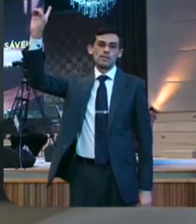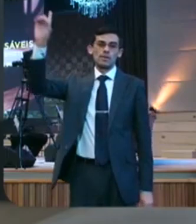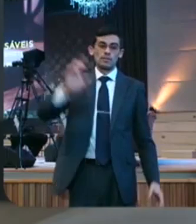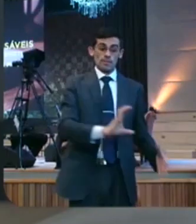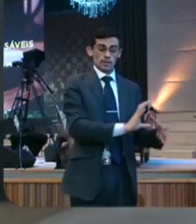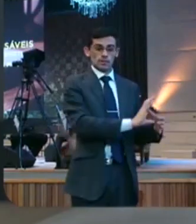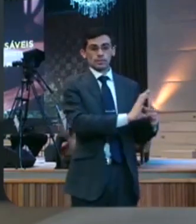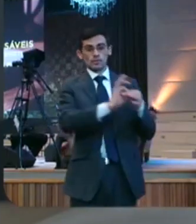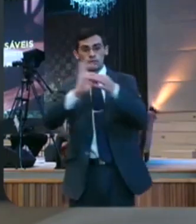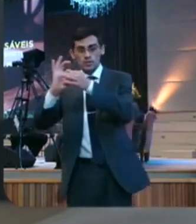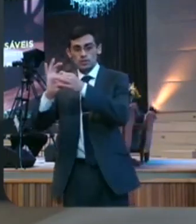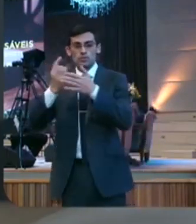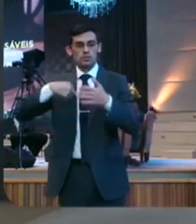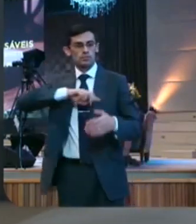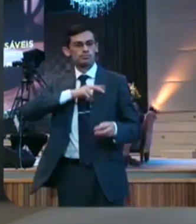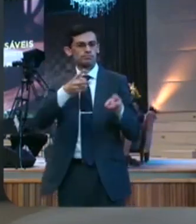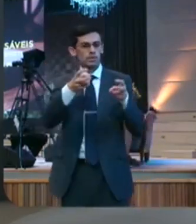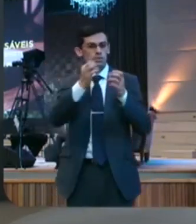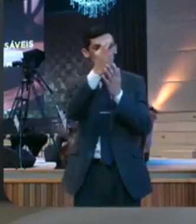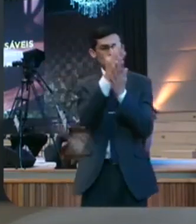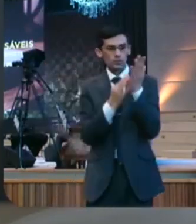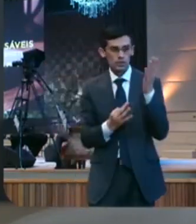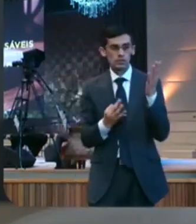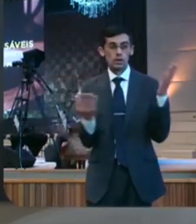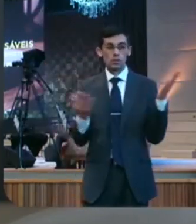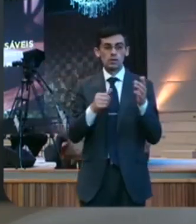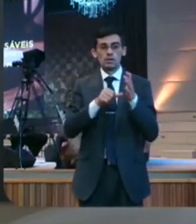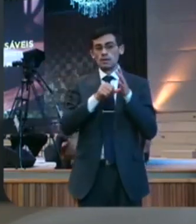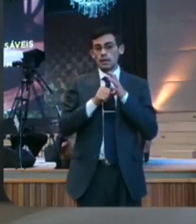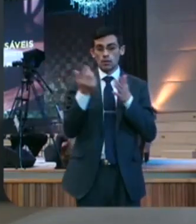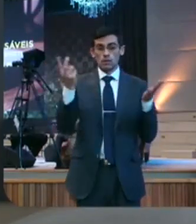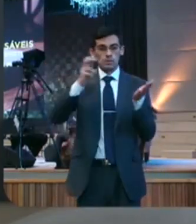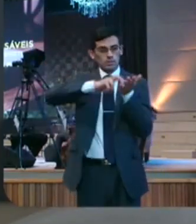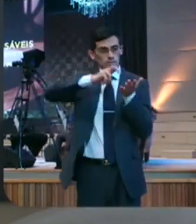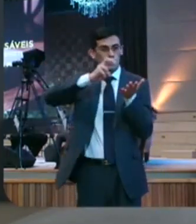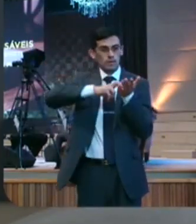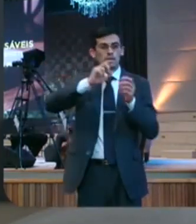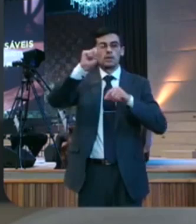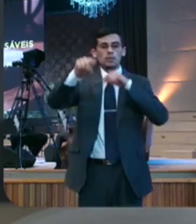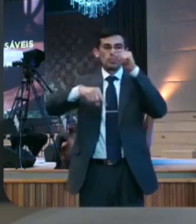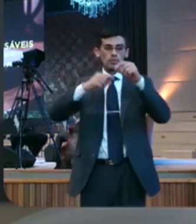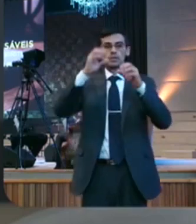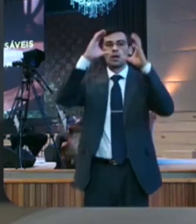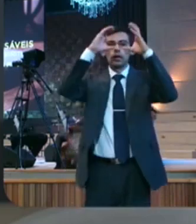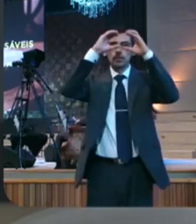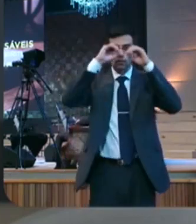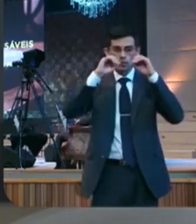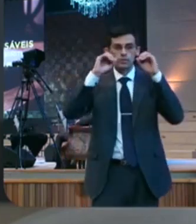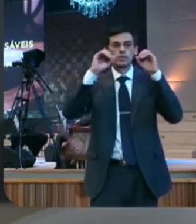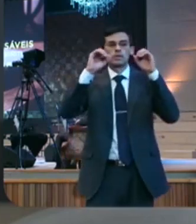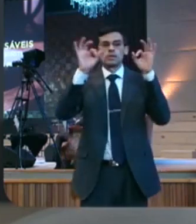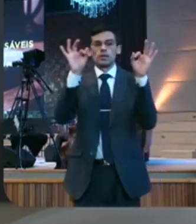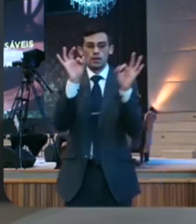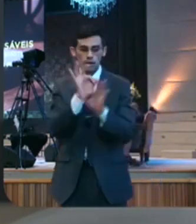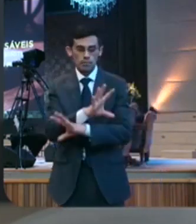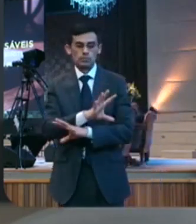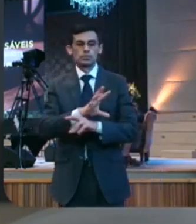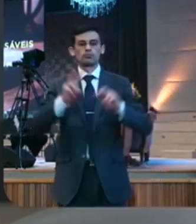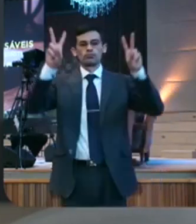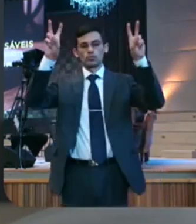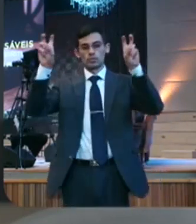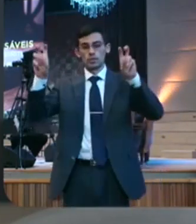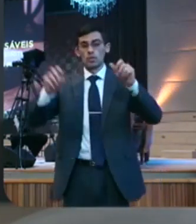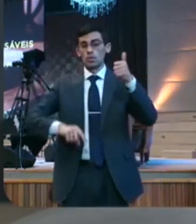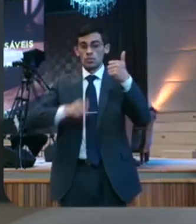que eu queria olhar para esses princípios, começar olhando hoje de manhã e terminando, se Deus quiser, no culto da noite.